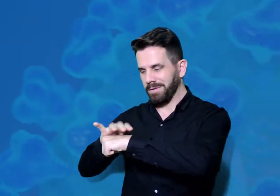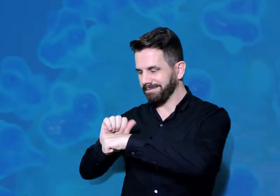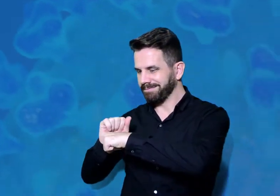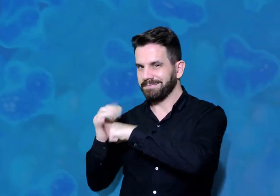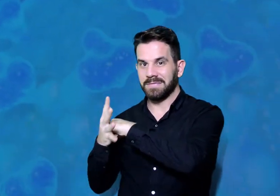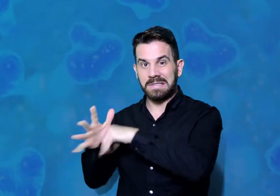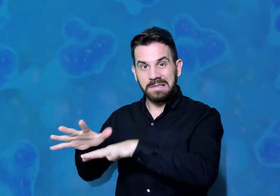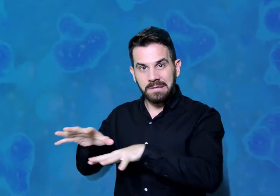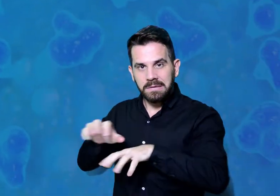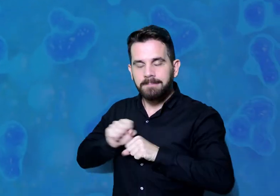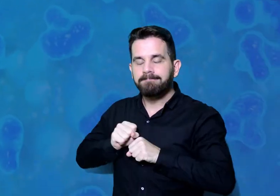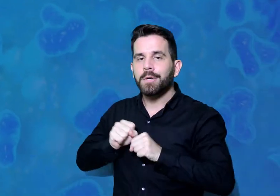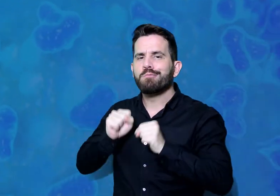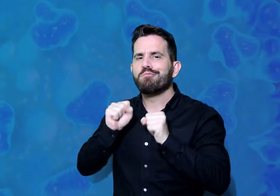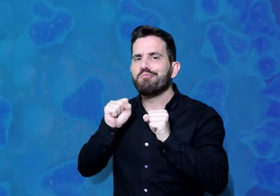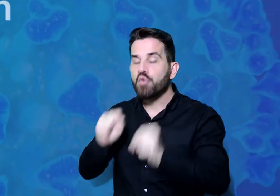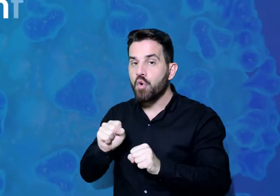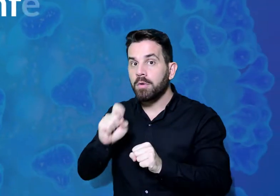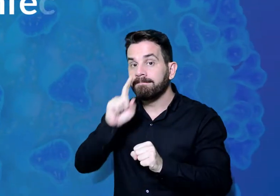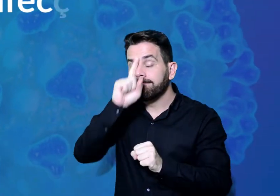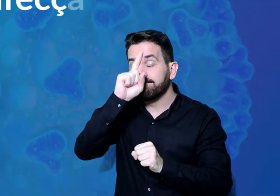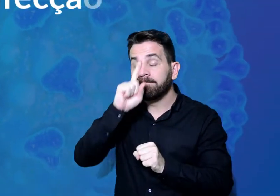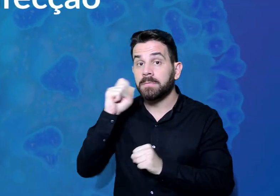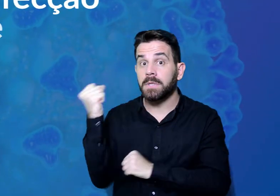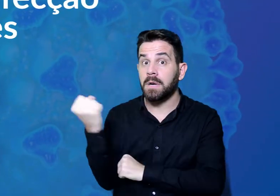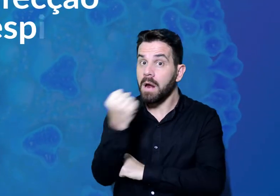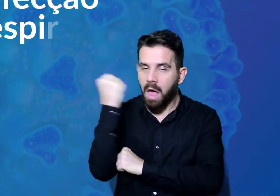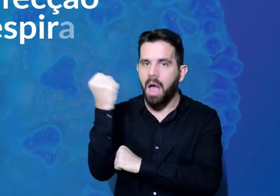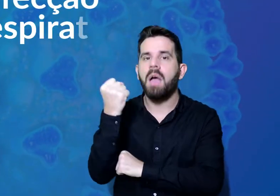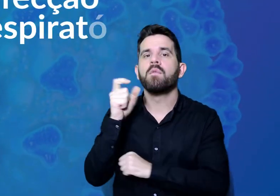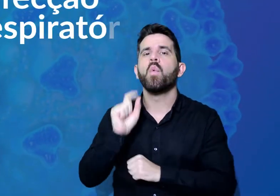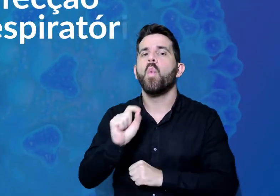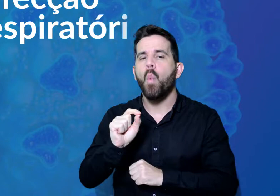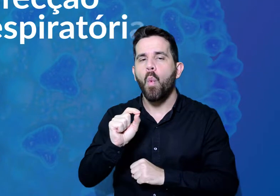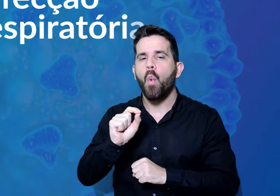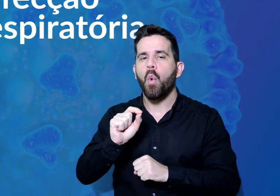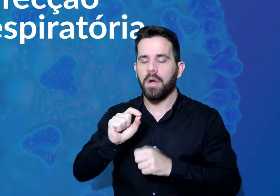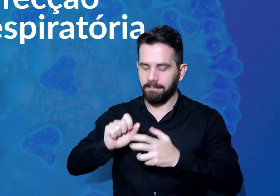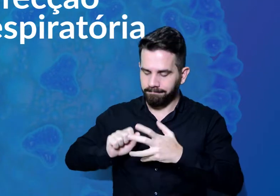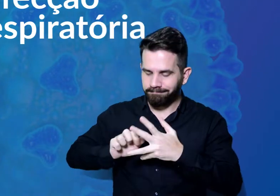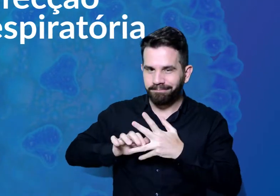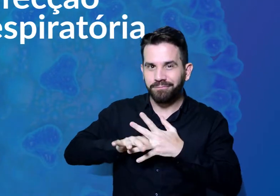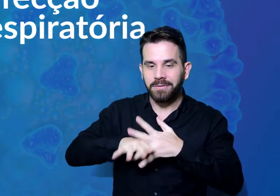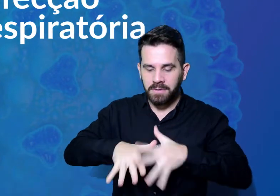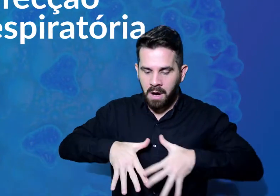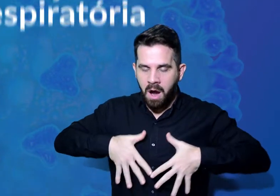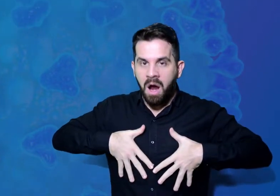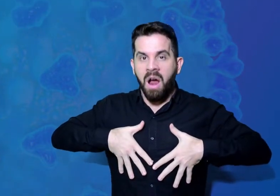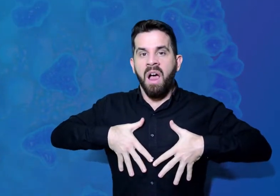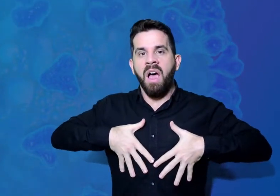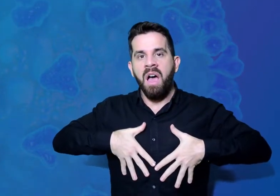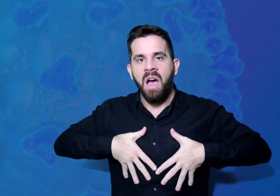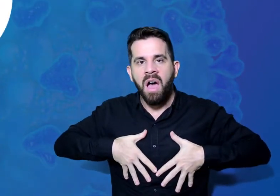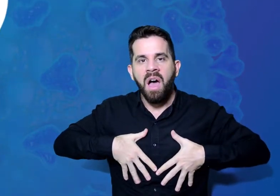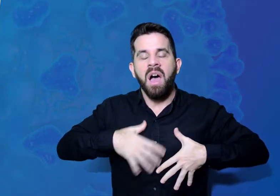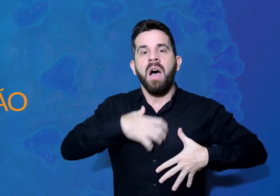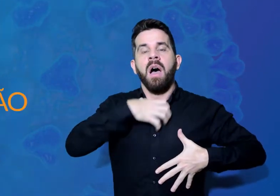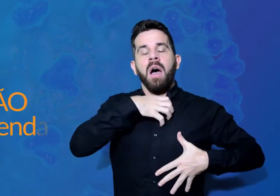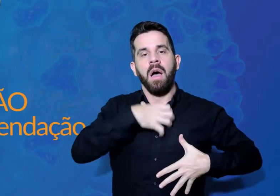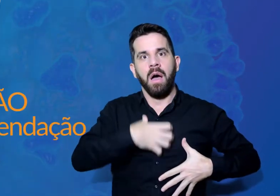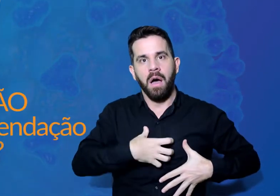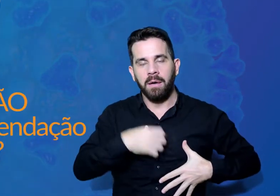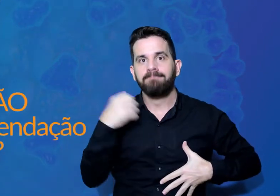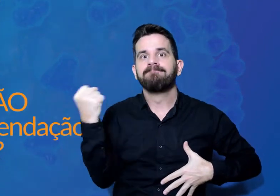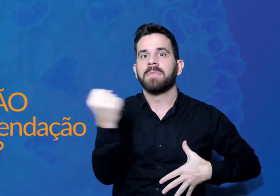A infecção respiratória causada pelo coronavírus pode ser grave, mas a forma de se prevenir é bem simples. Lavar